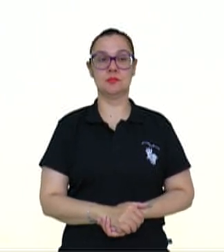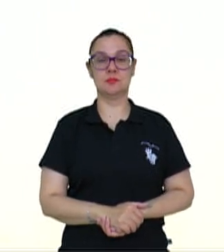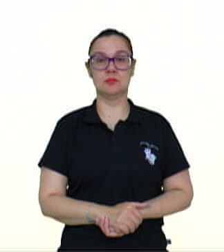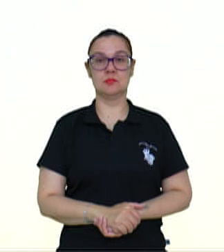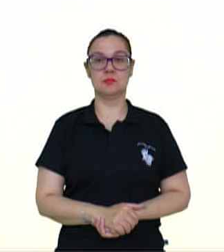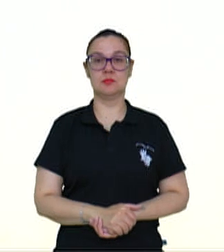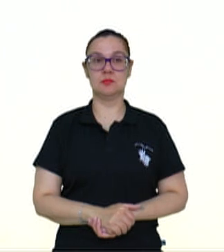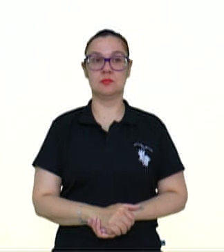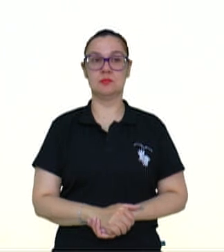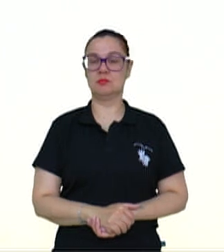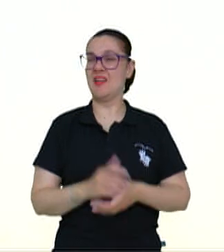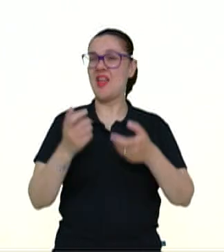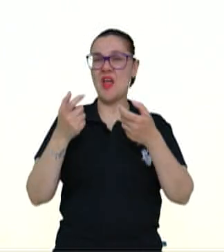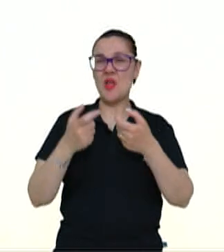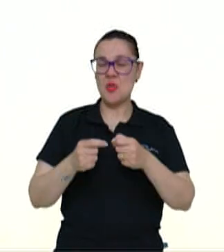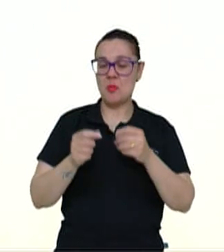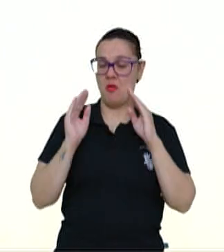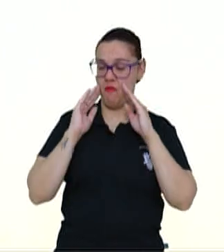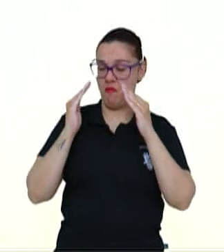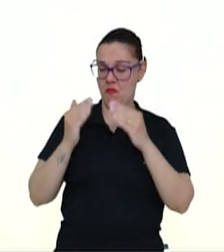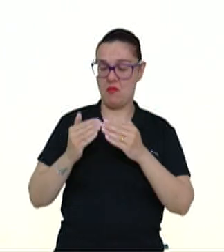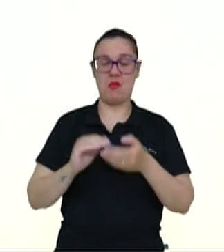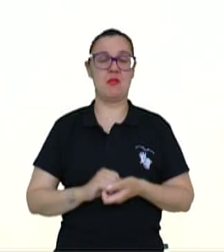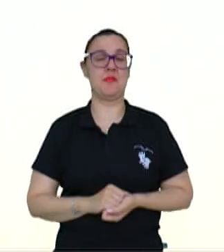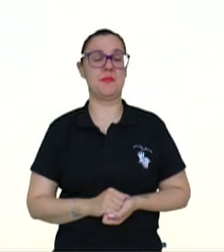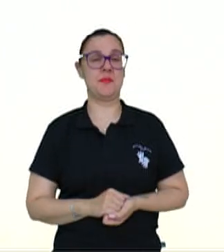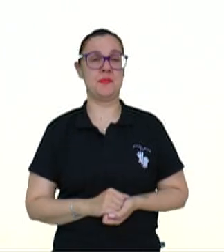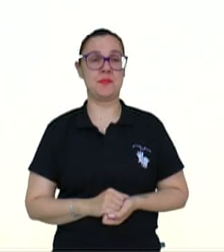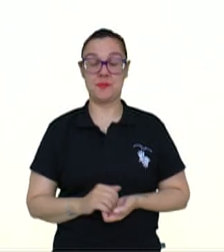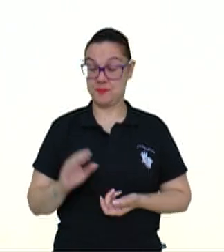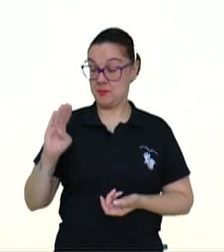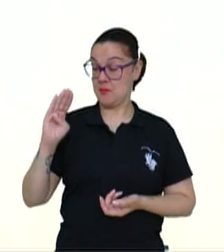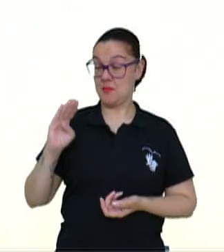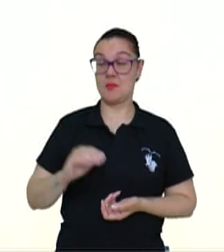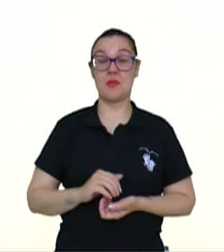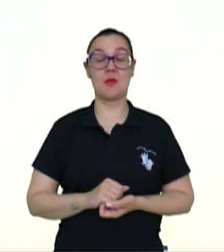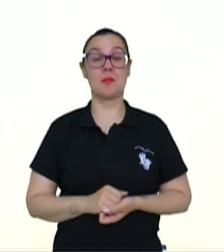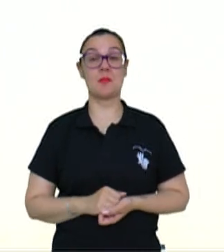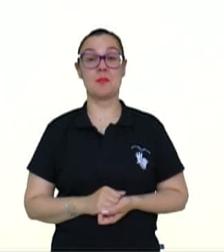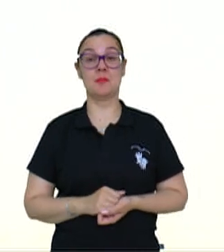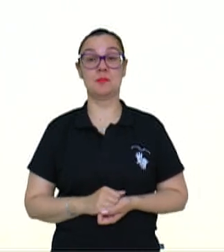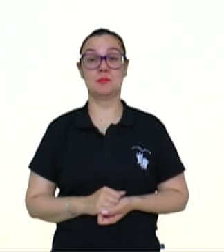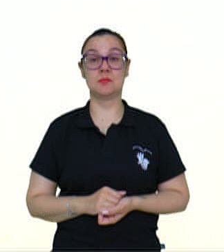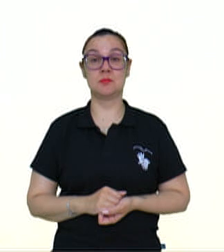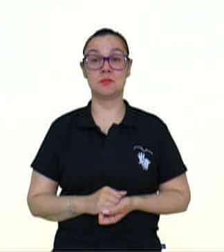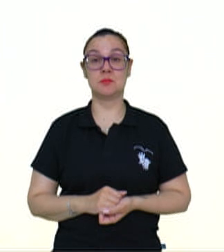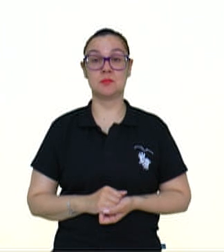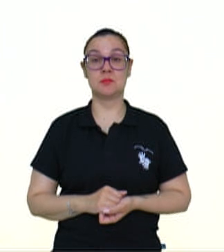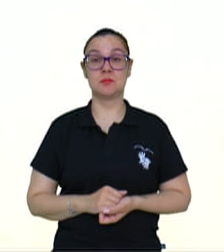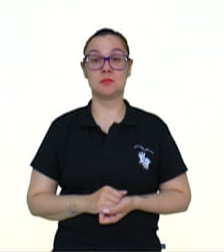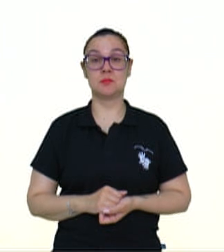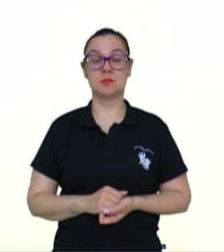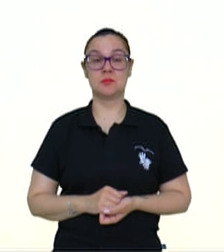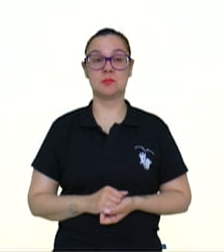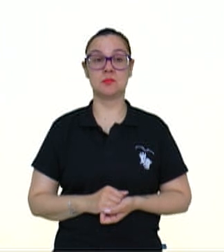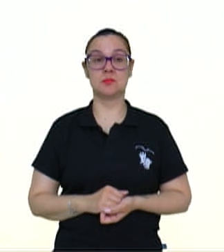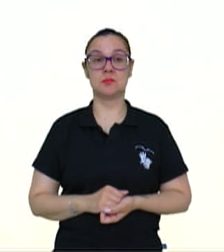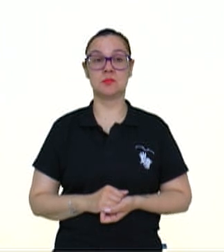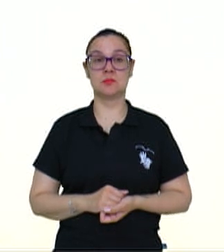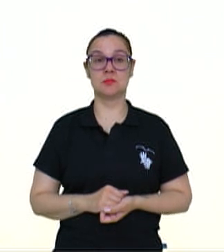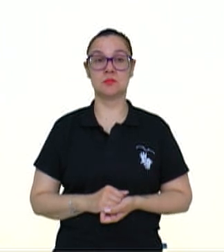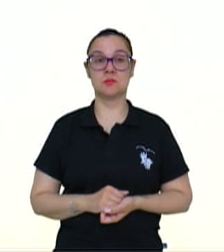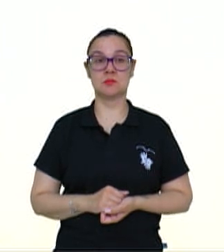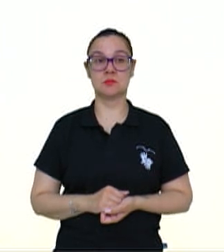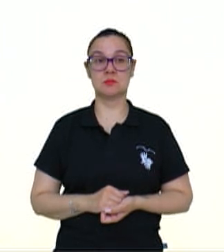quem se dirige a mensagem. Não é necessário? Ou B. É importante pensar e planear bem a mensagem